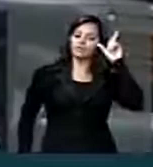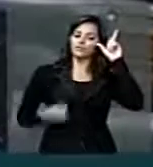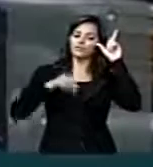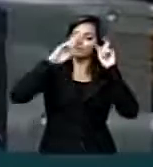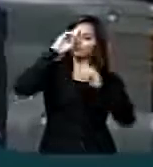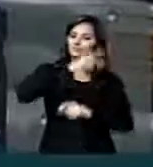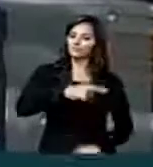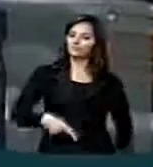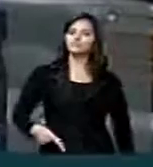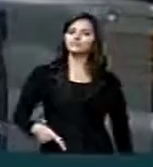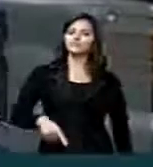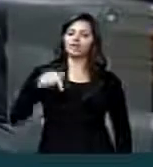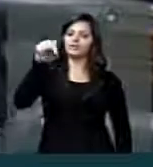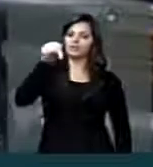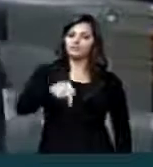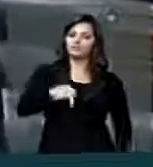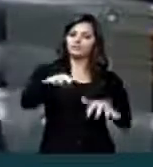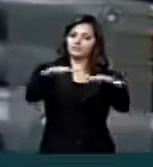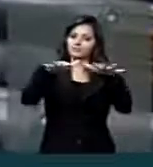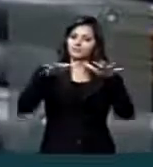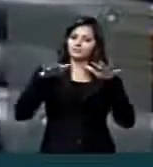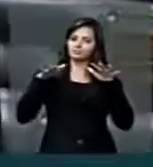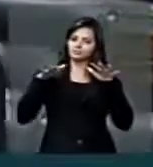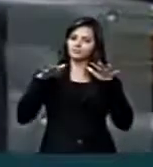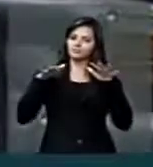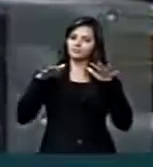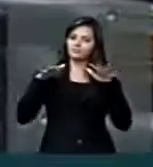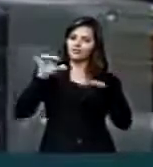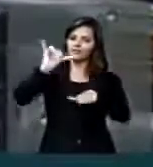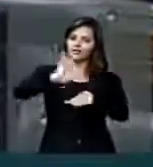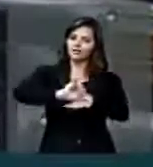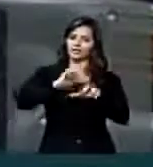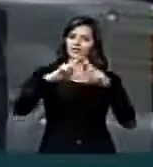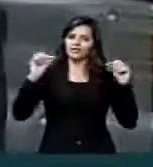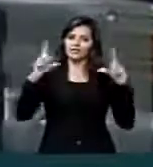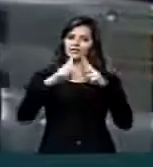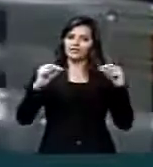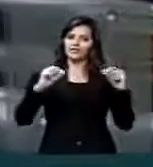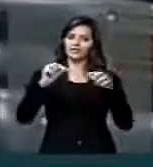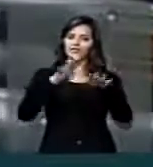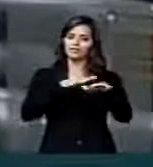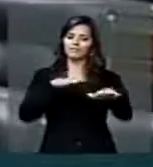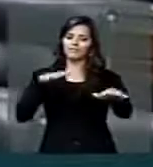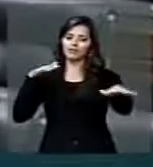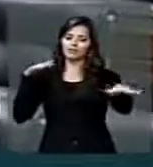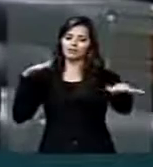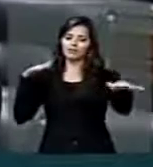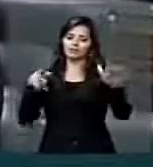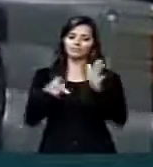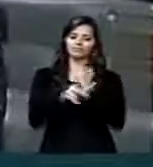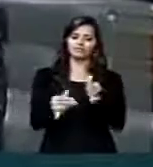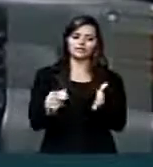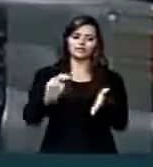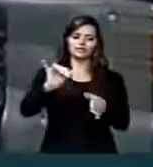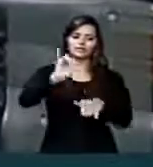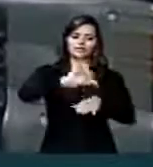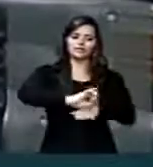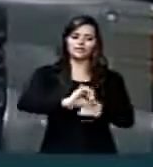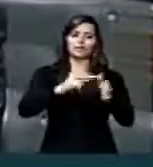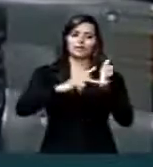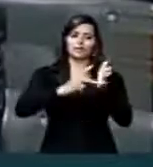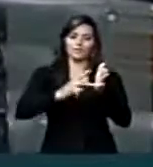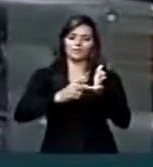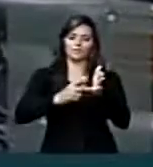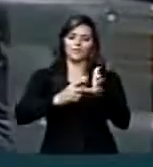deu aqui, em nossa capital federal, a marcha das centrais